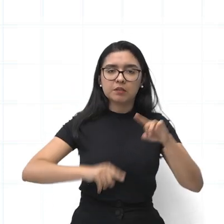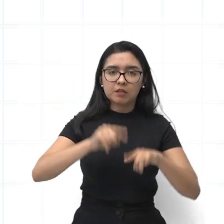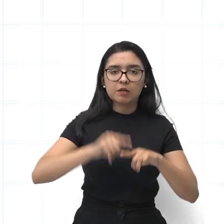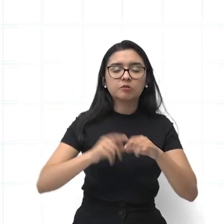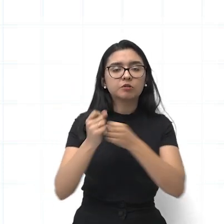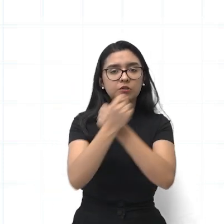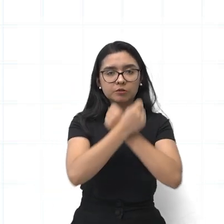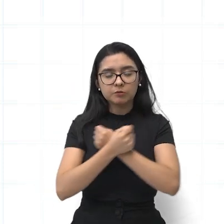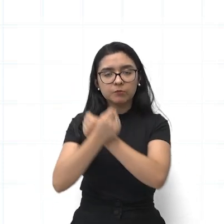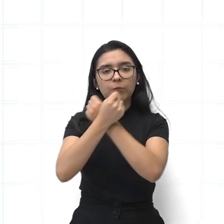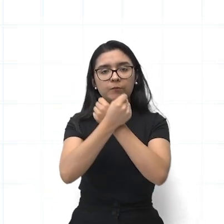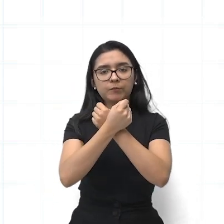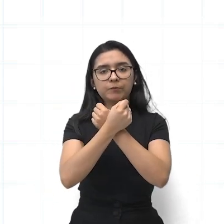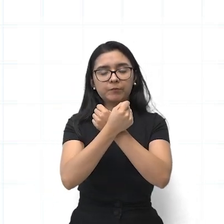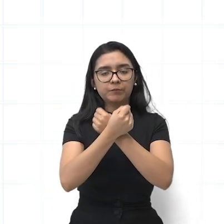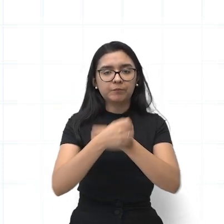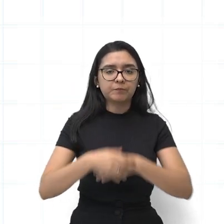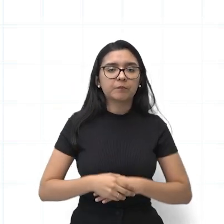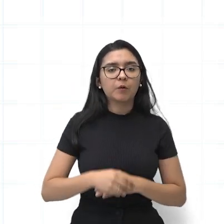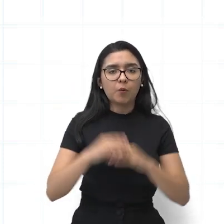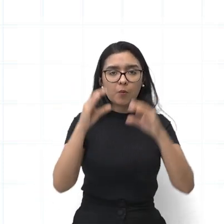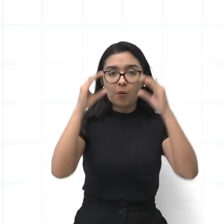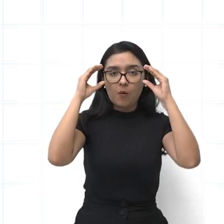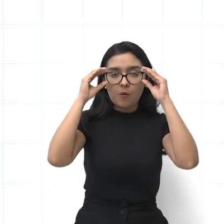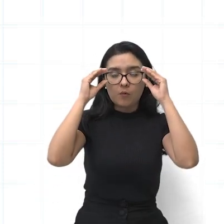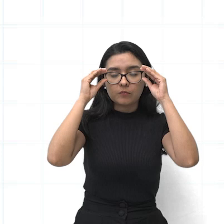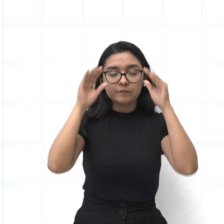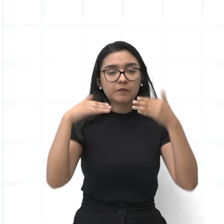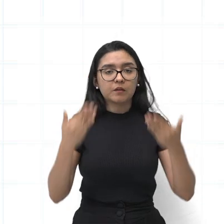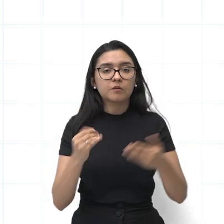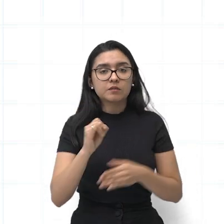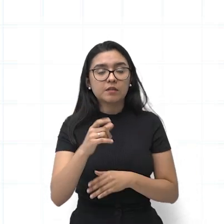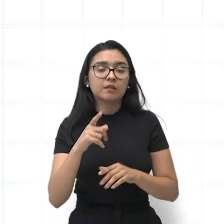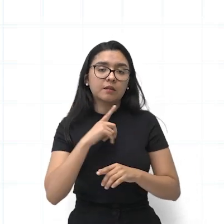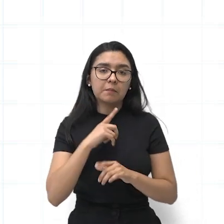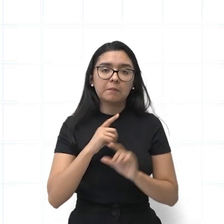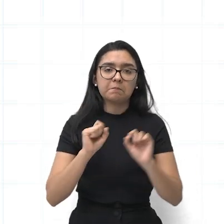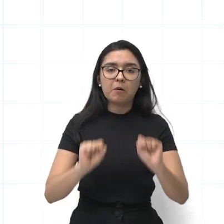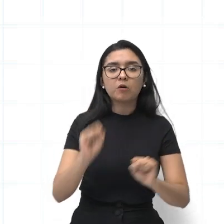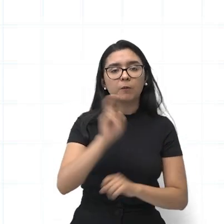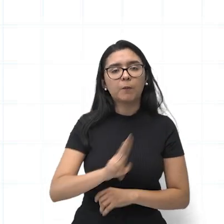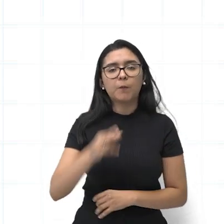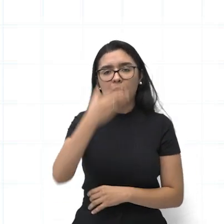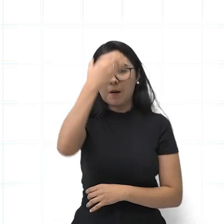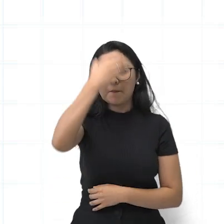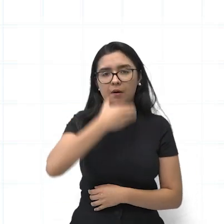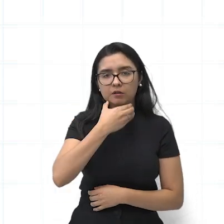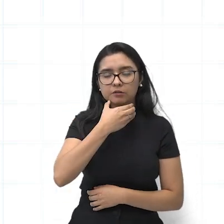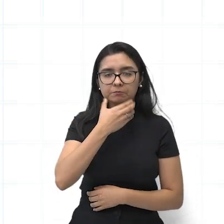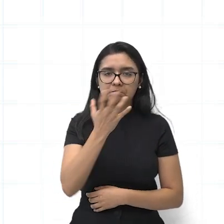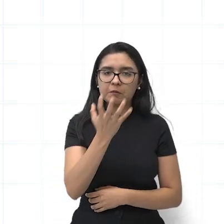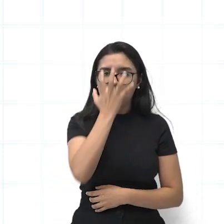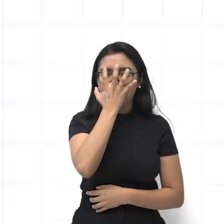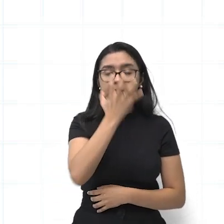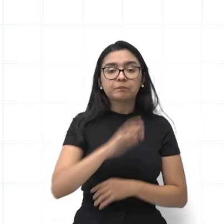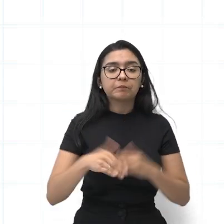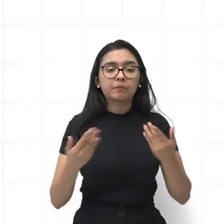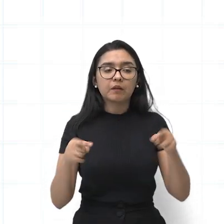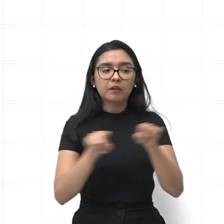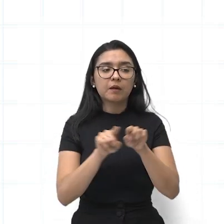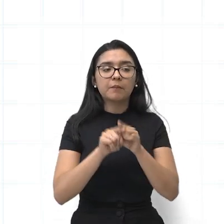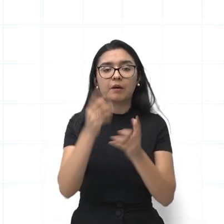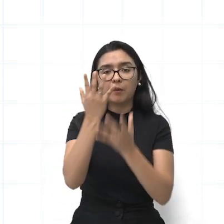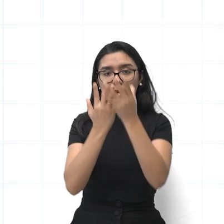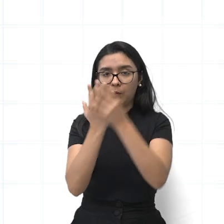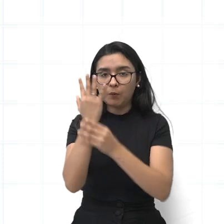utilização dos óculos de proteção e, se você tiver, claro, a máscara para proteger o restante do rosto.